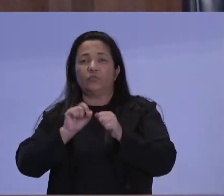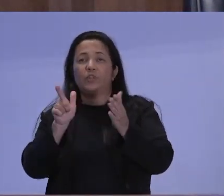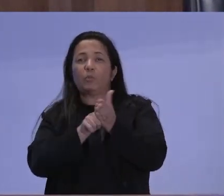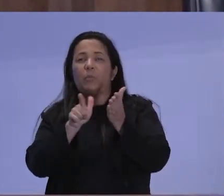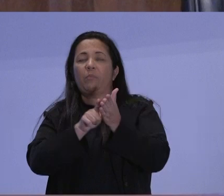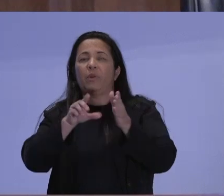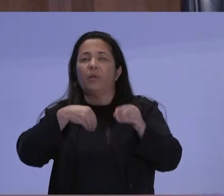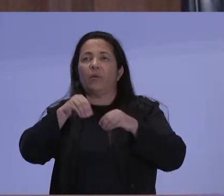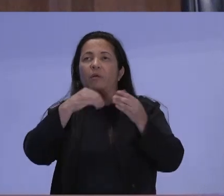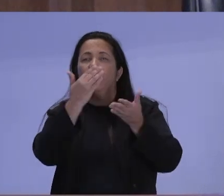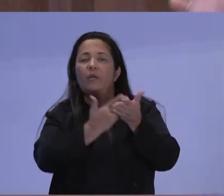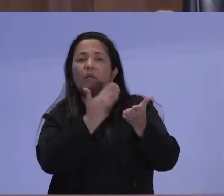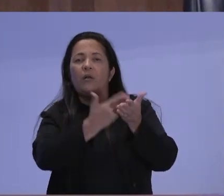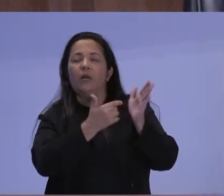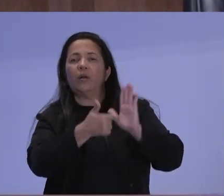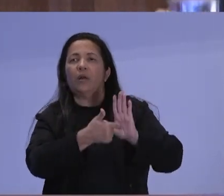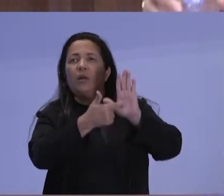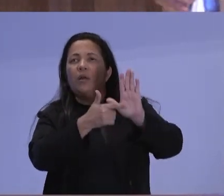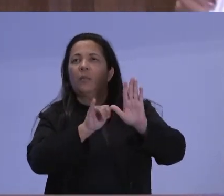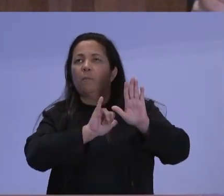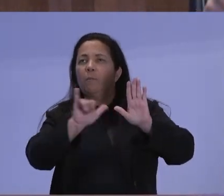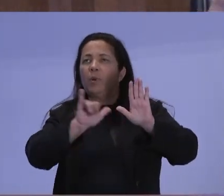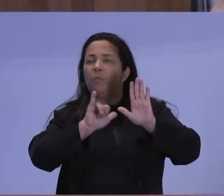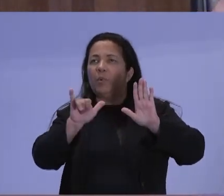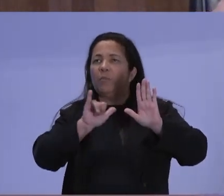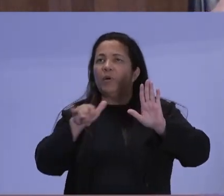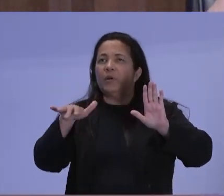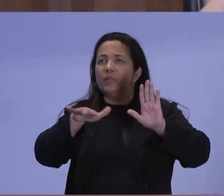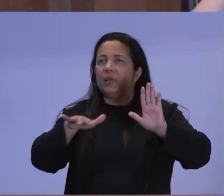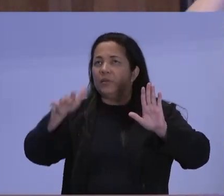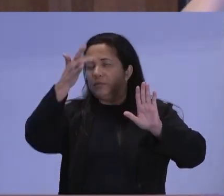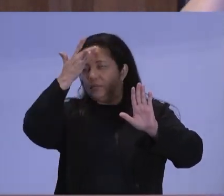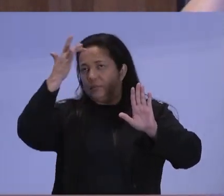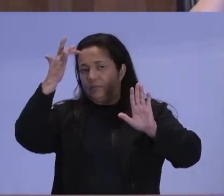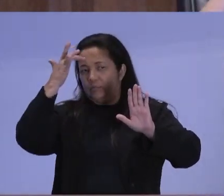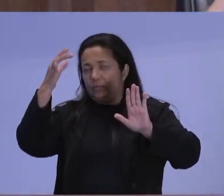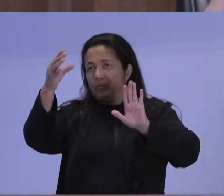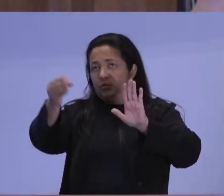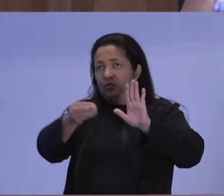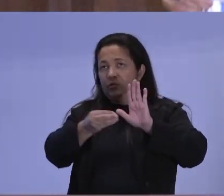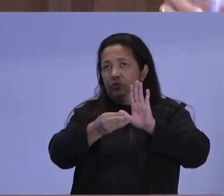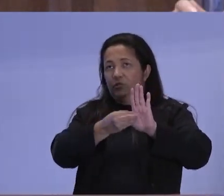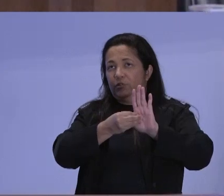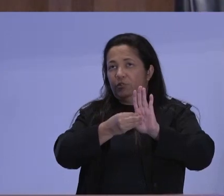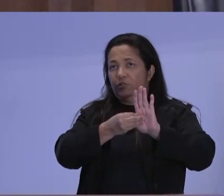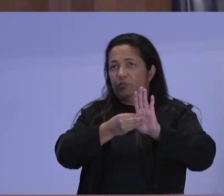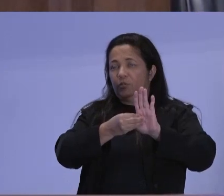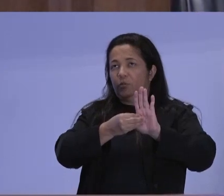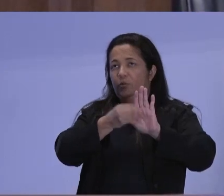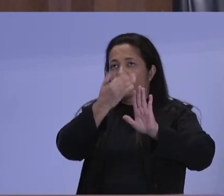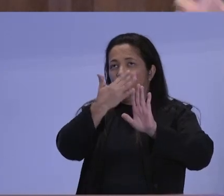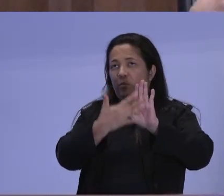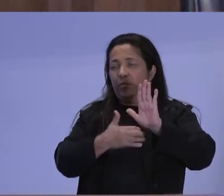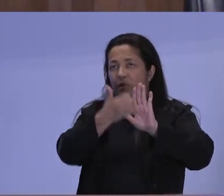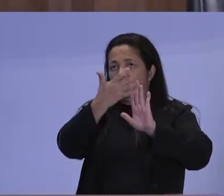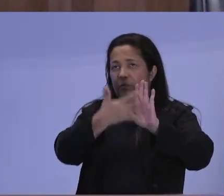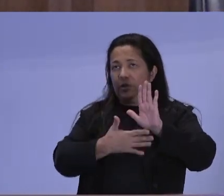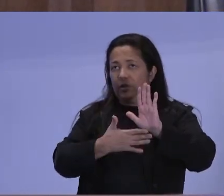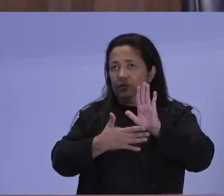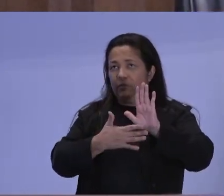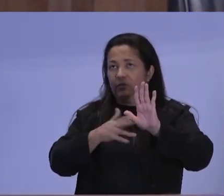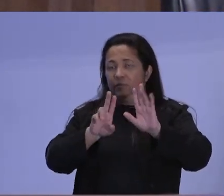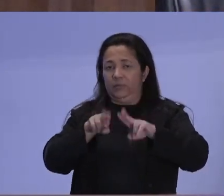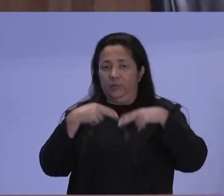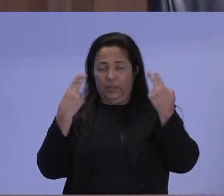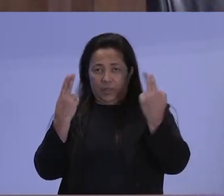tema, explicando aqui também, a gente, no caso da saúde mental, a gente colocou um cartão de crise. Aqui na Câmara, vocês já têm